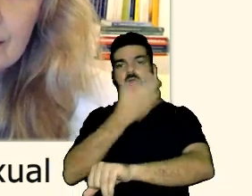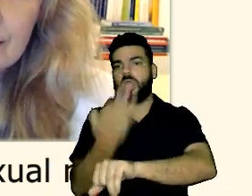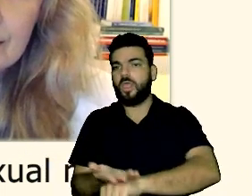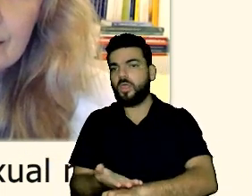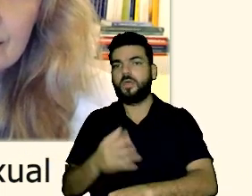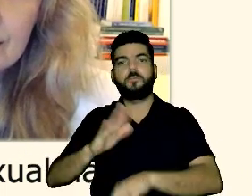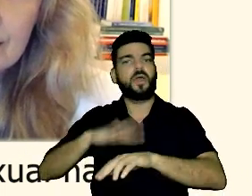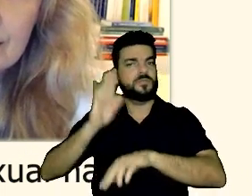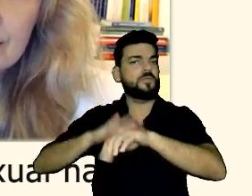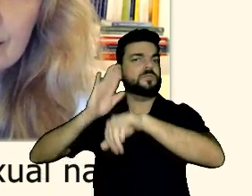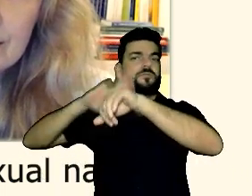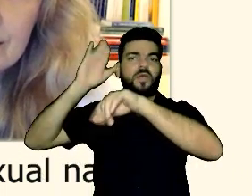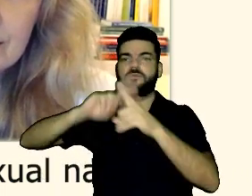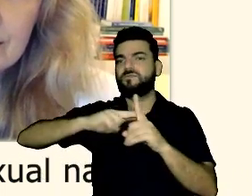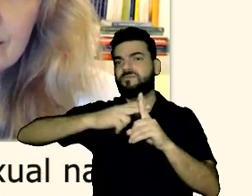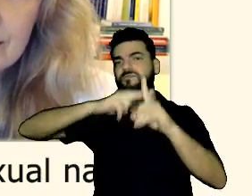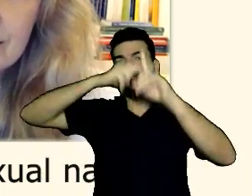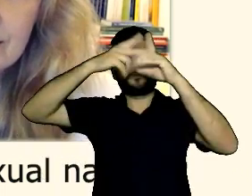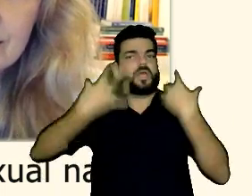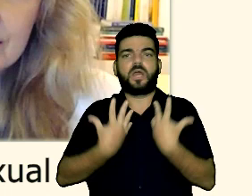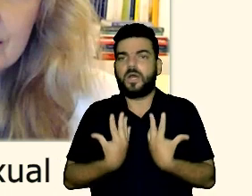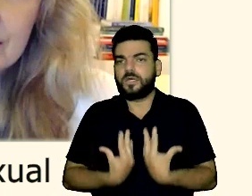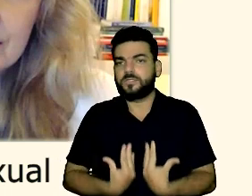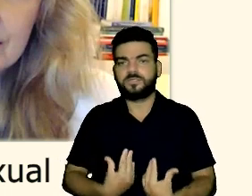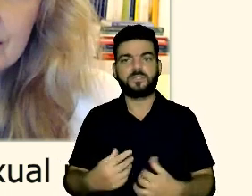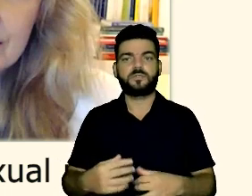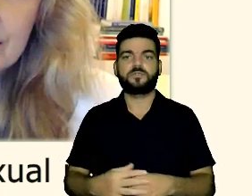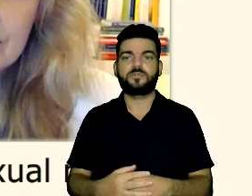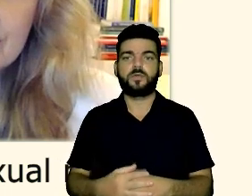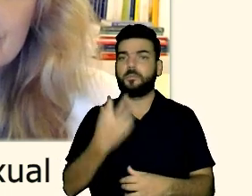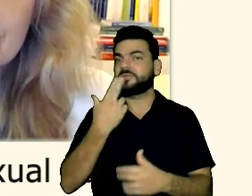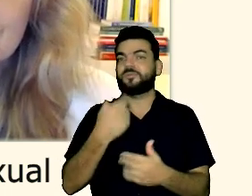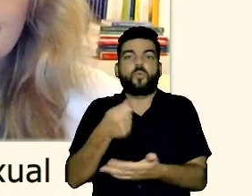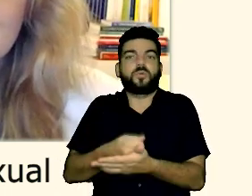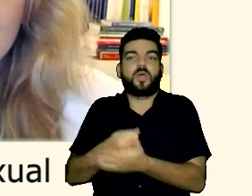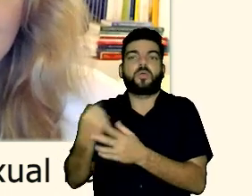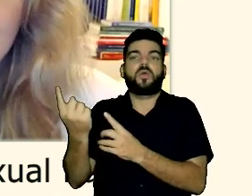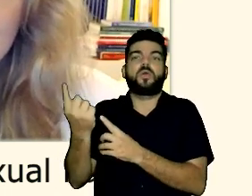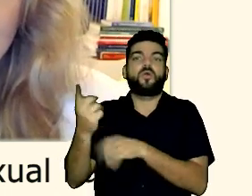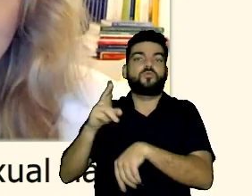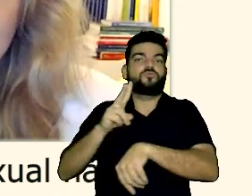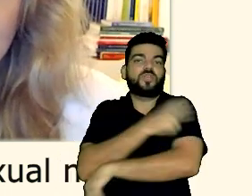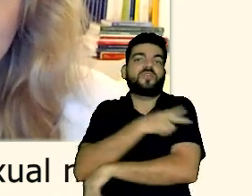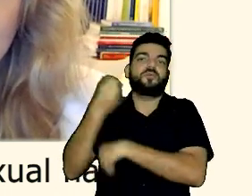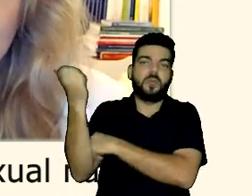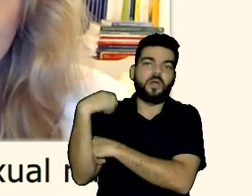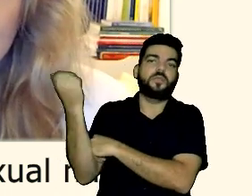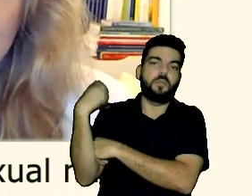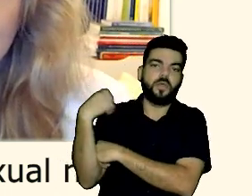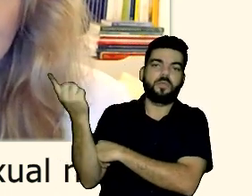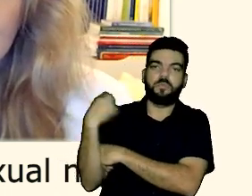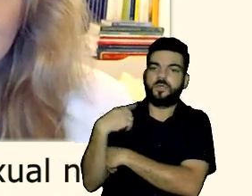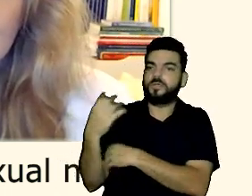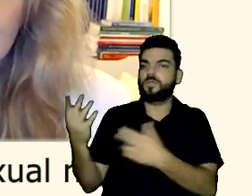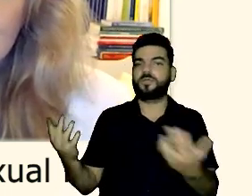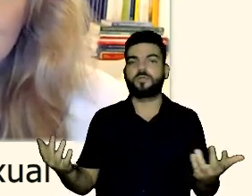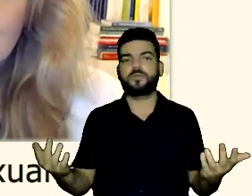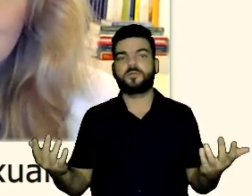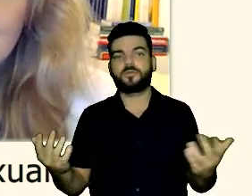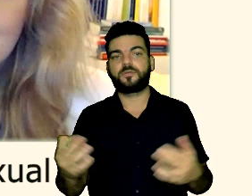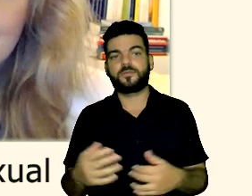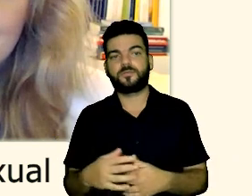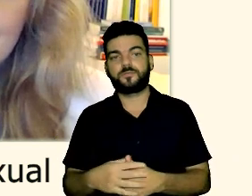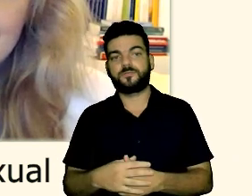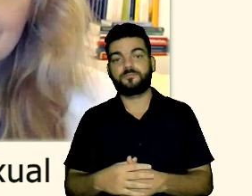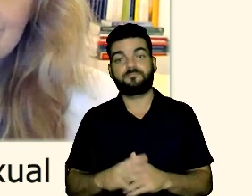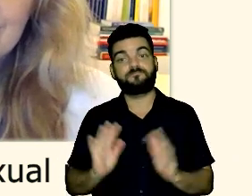sempre trabalhando a mais e a pessoa vai se adaptando porque eu preciso do trabalho, enfim,